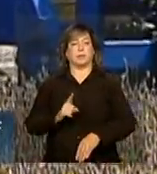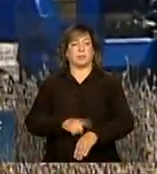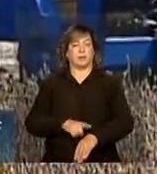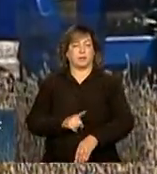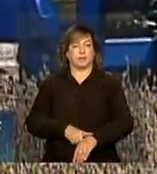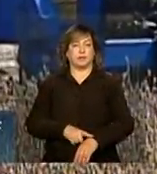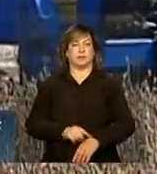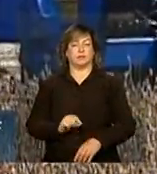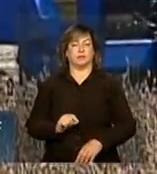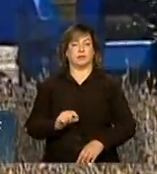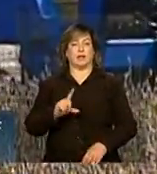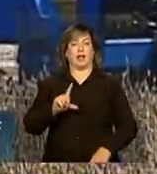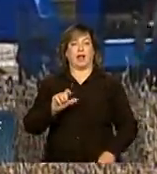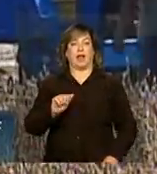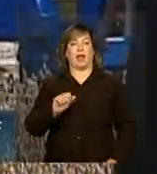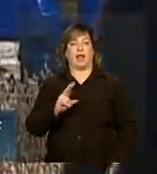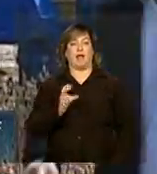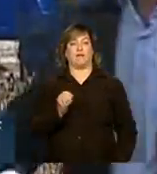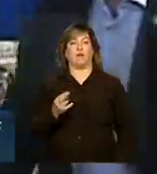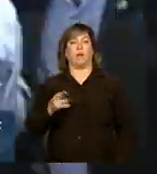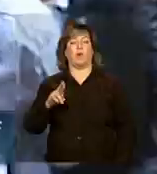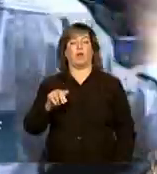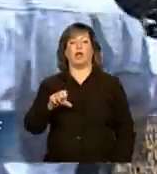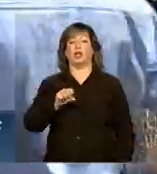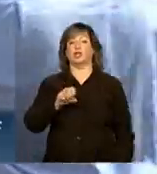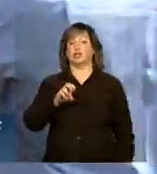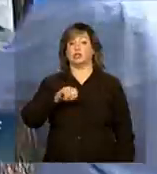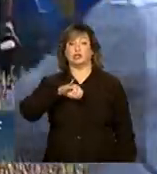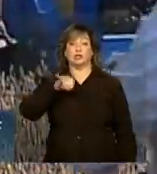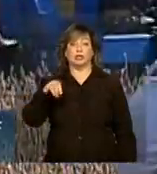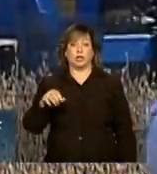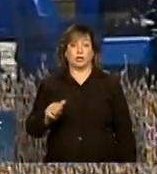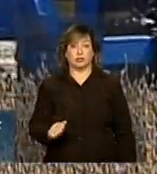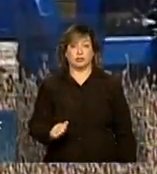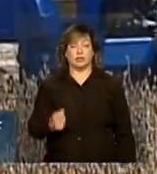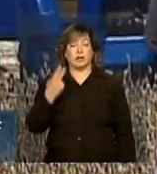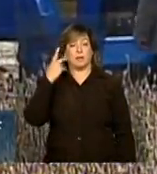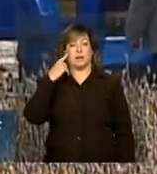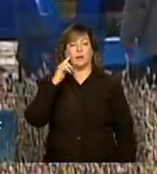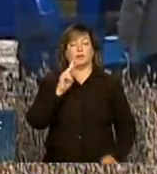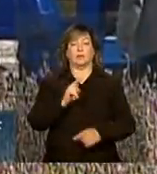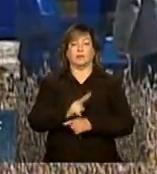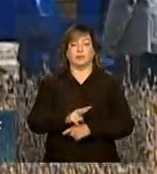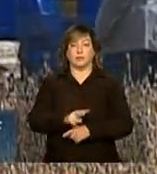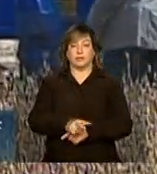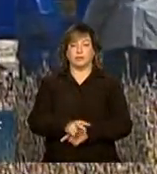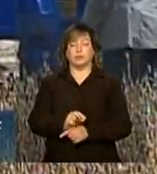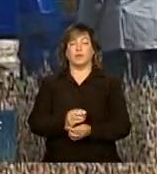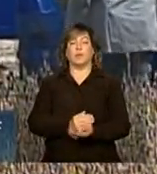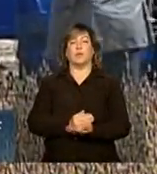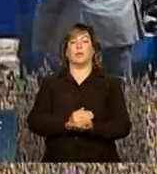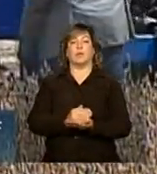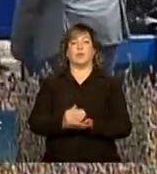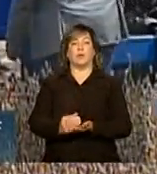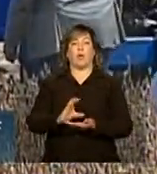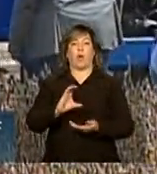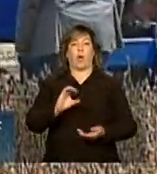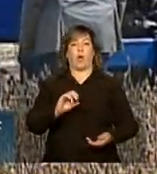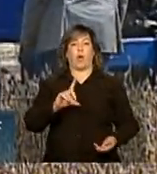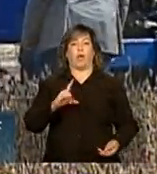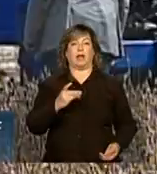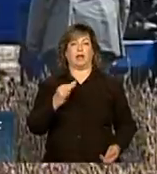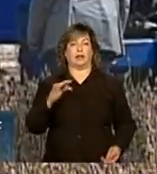em uma Lavoura de soja para acompanhar o início da